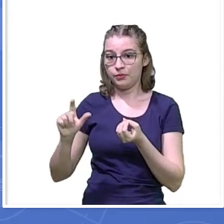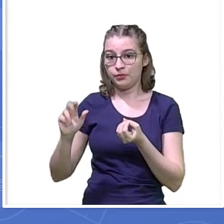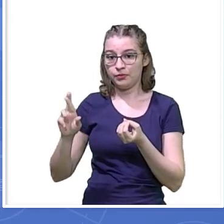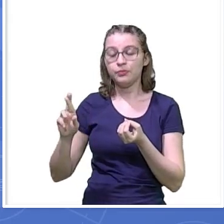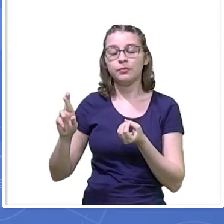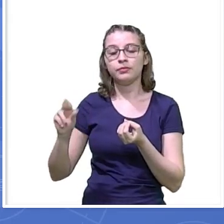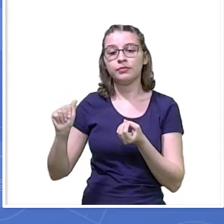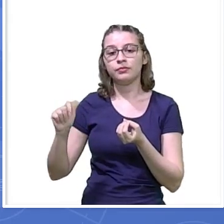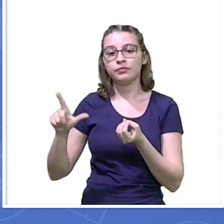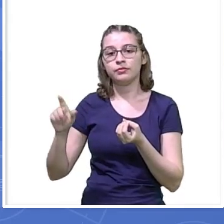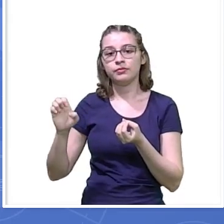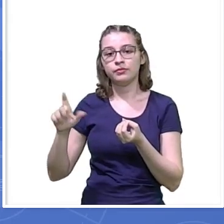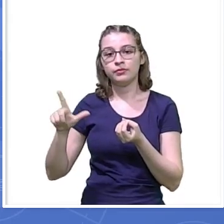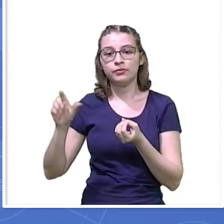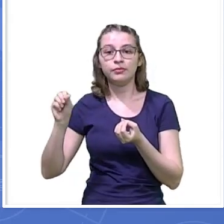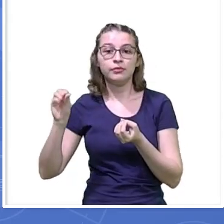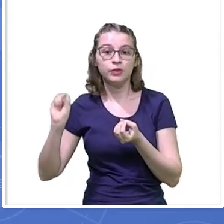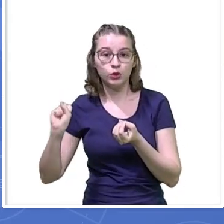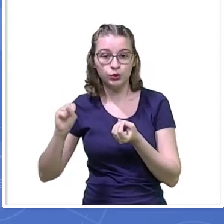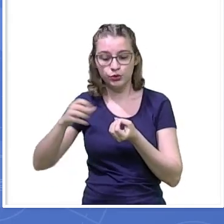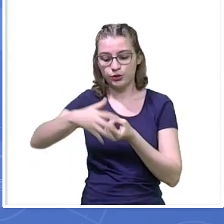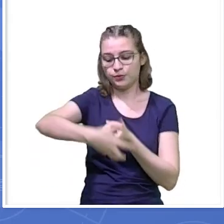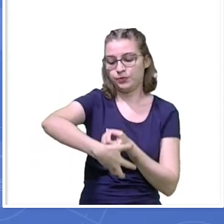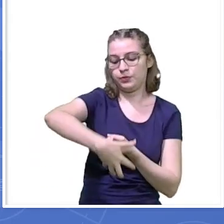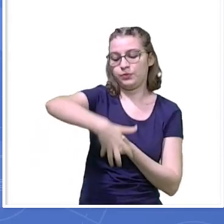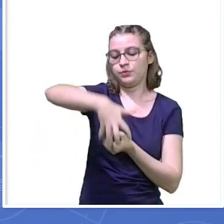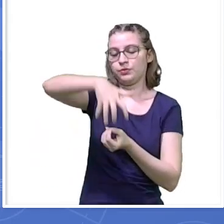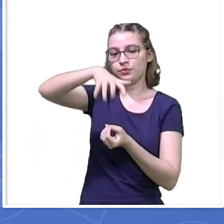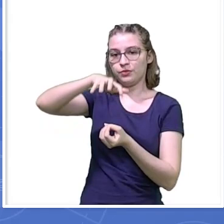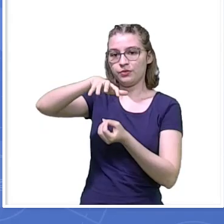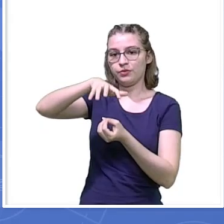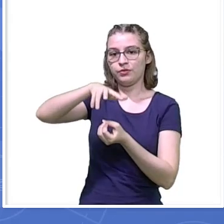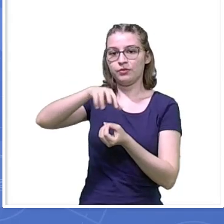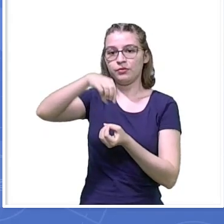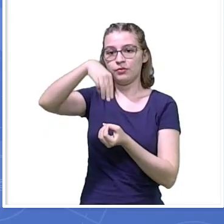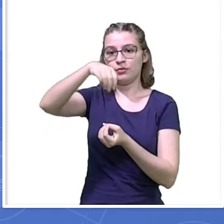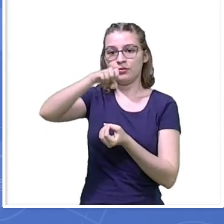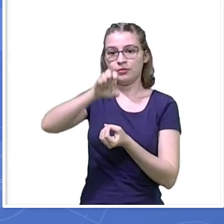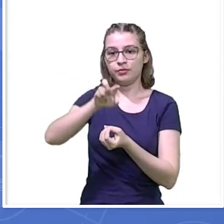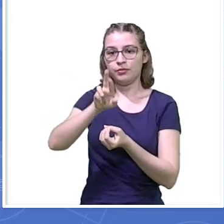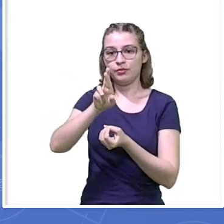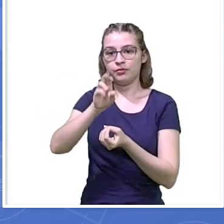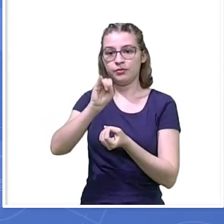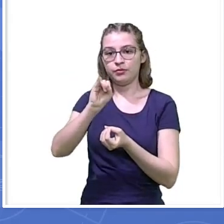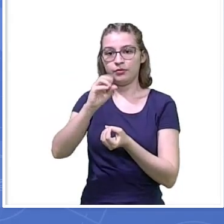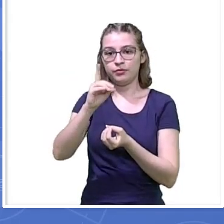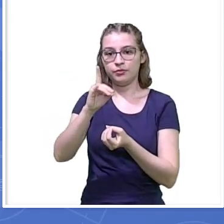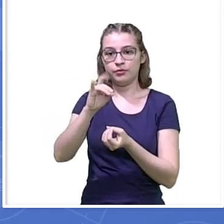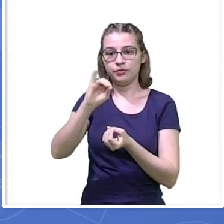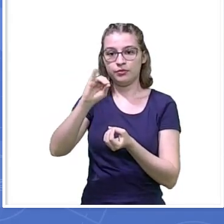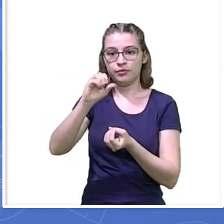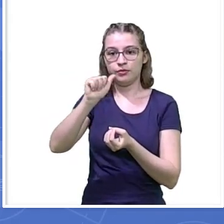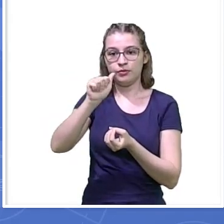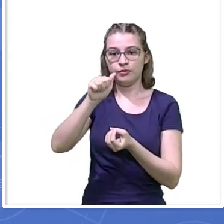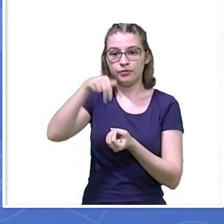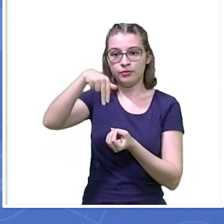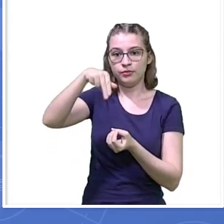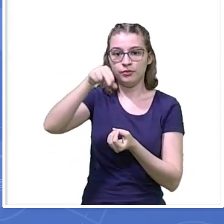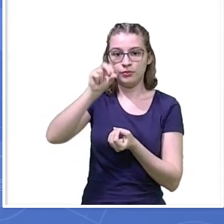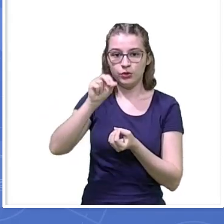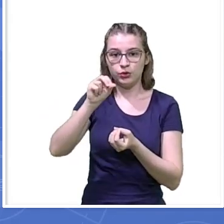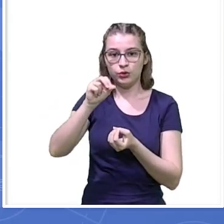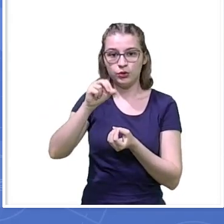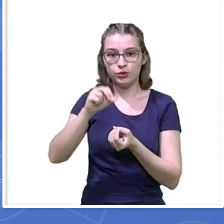horizontais, certo? E os meridianos são as linhas verticais. Na matemática a gente verifica que perpendicular é quando se